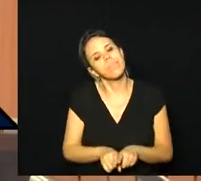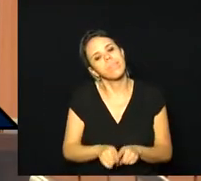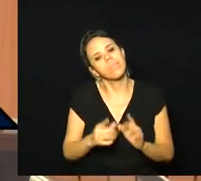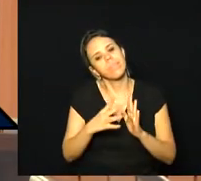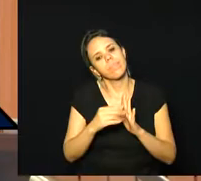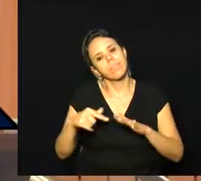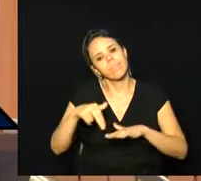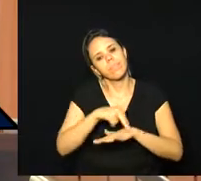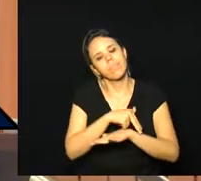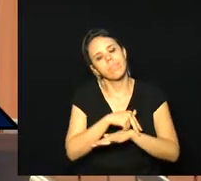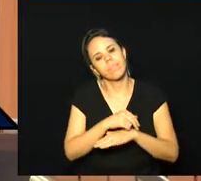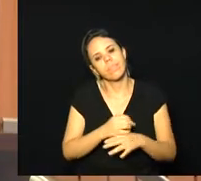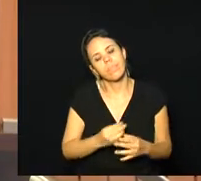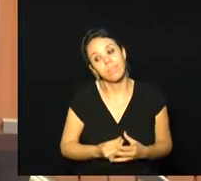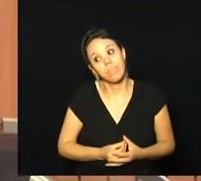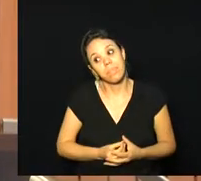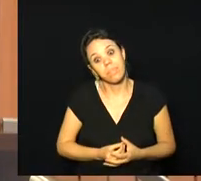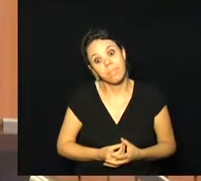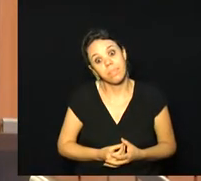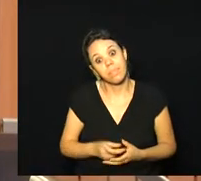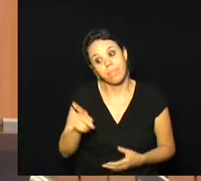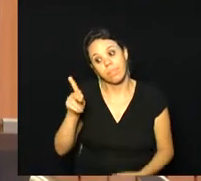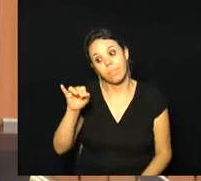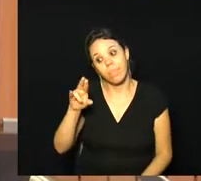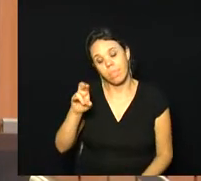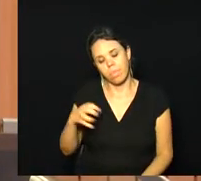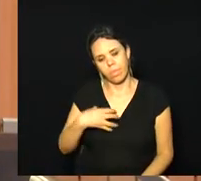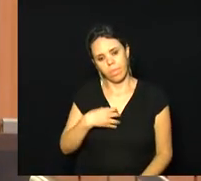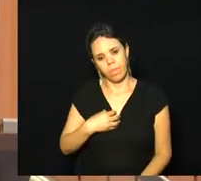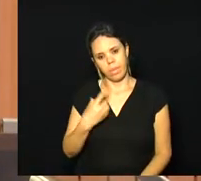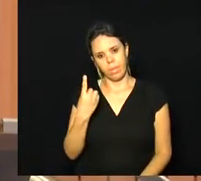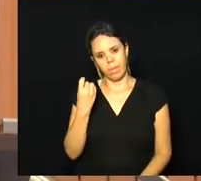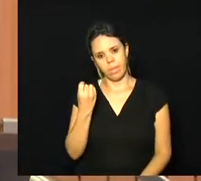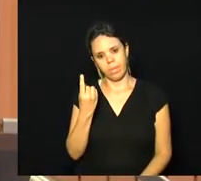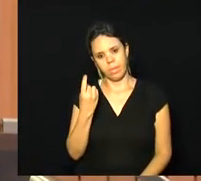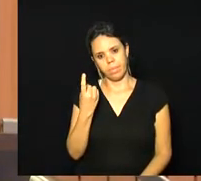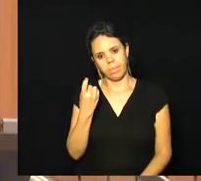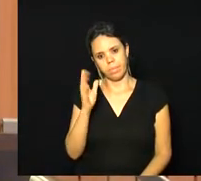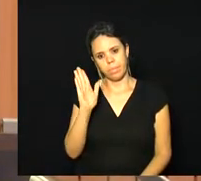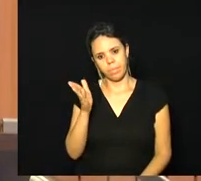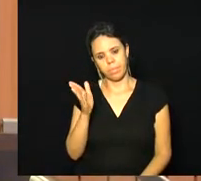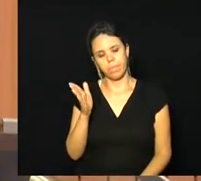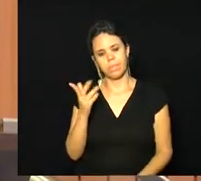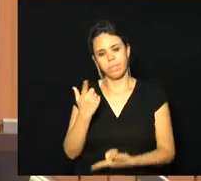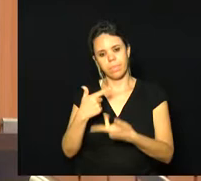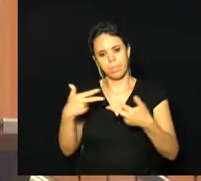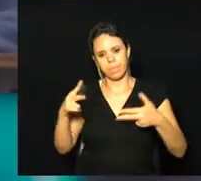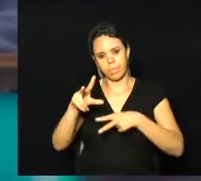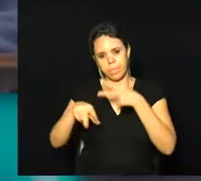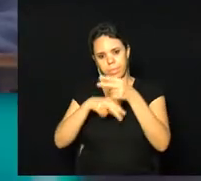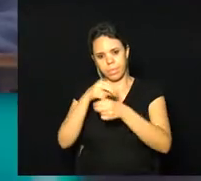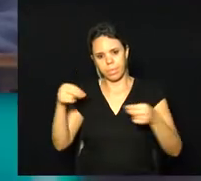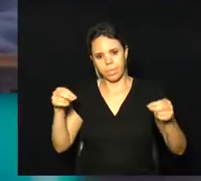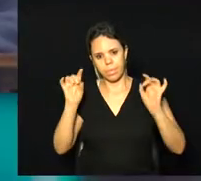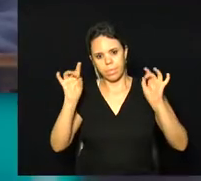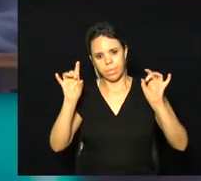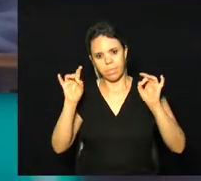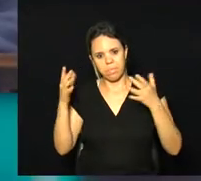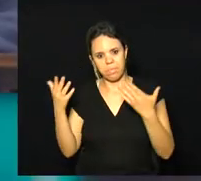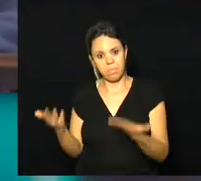modelo, Pierre tem um estilo único e que já lhe rendeu diversas premiações de